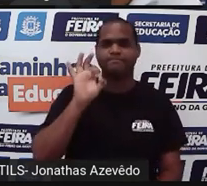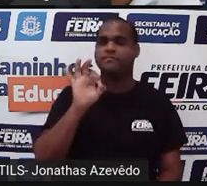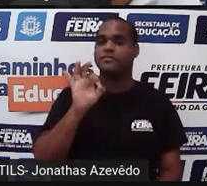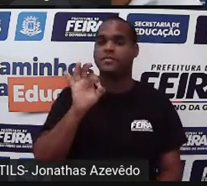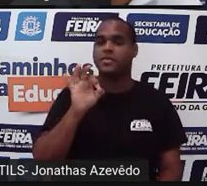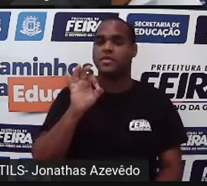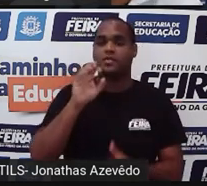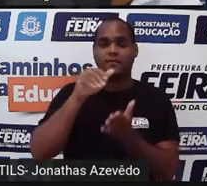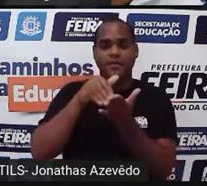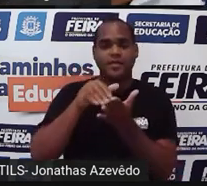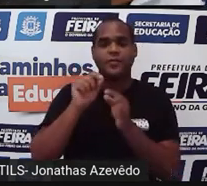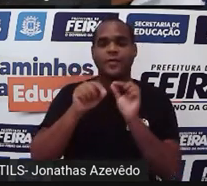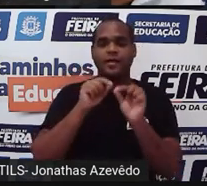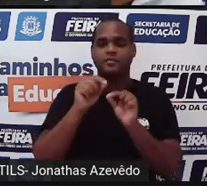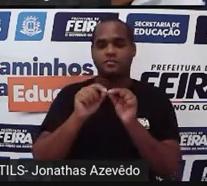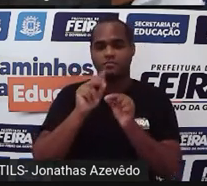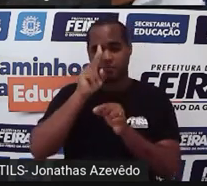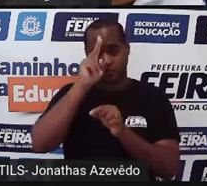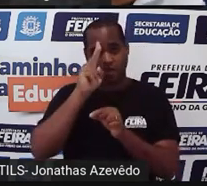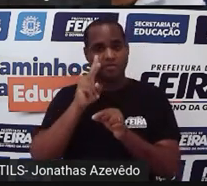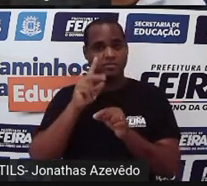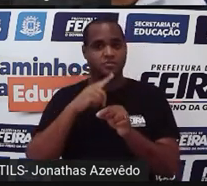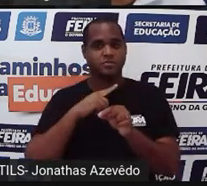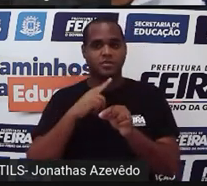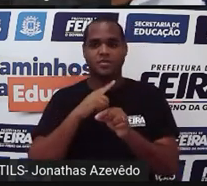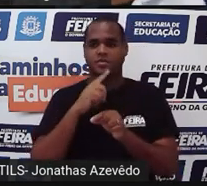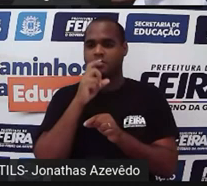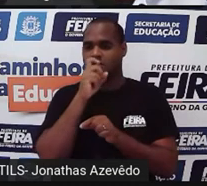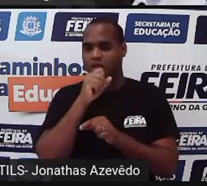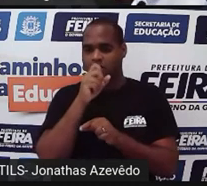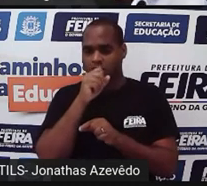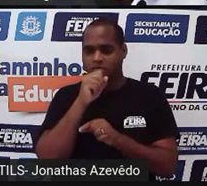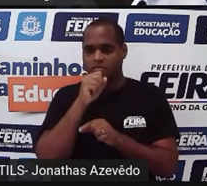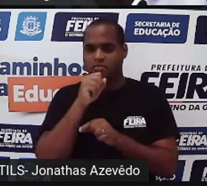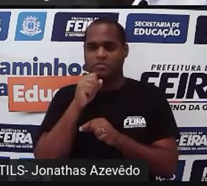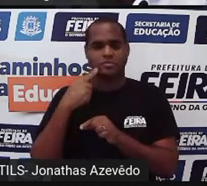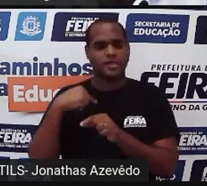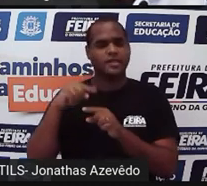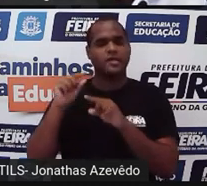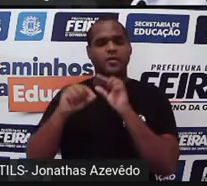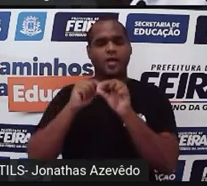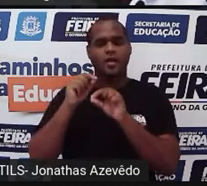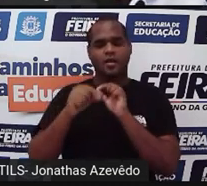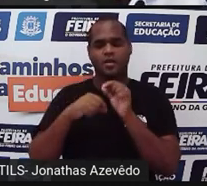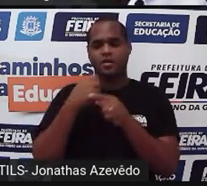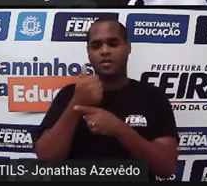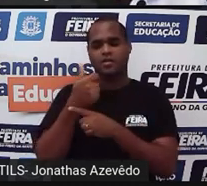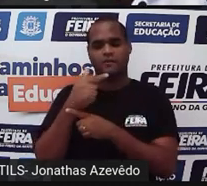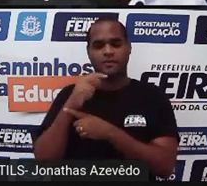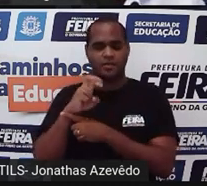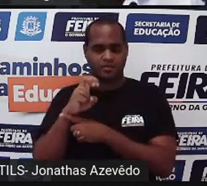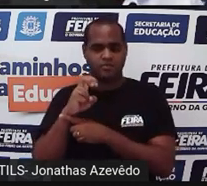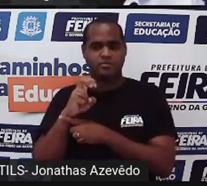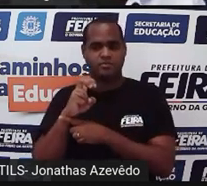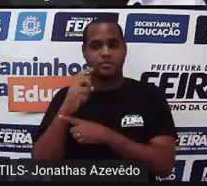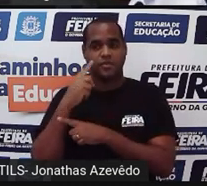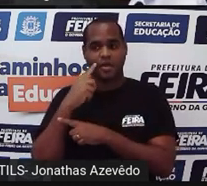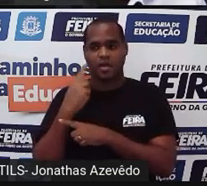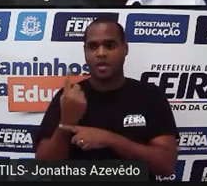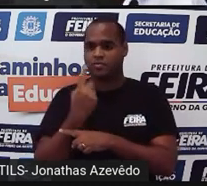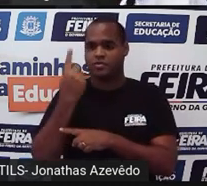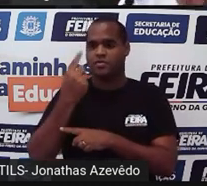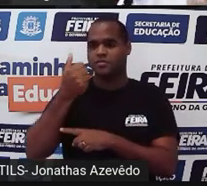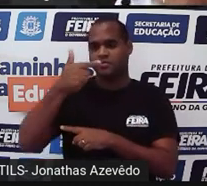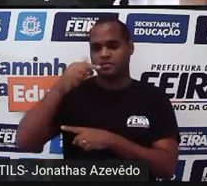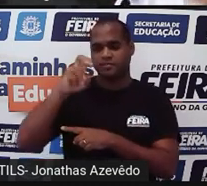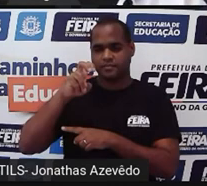fim, história. Vou fazer uma barrinha em laranja até chegar na altura 125, porque na altura